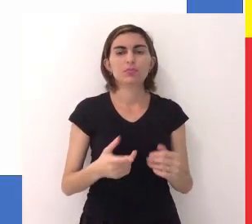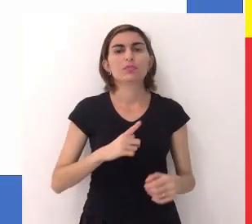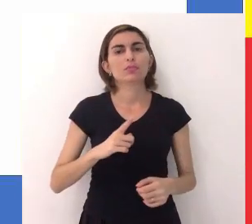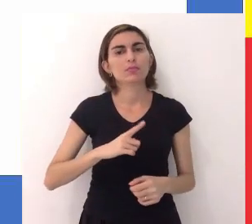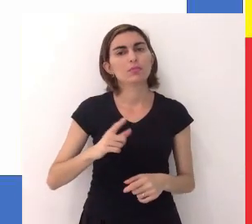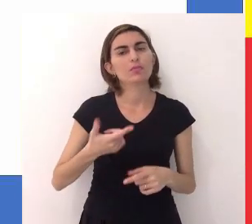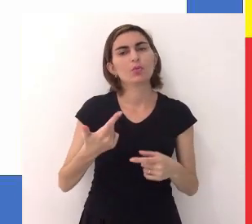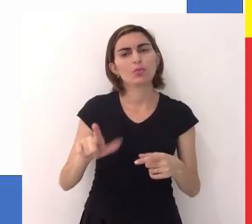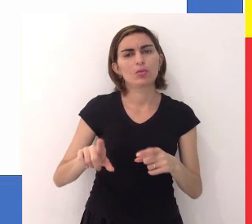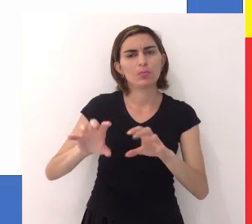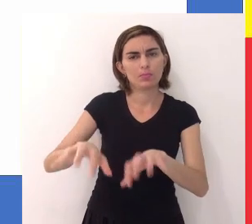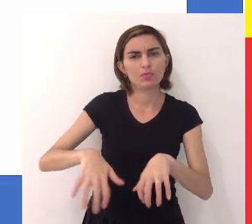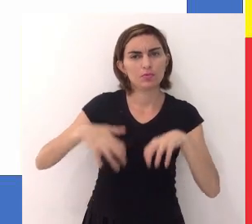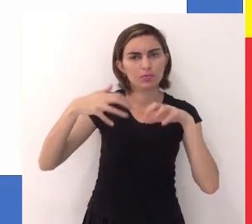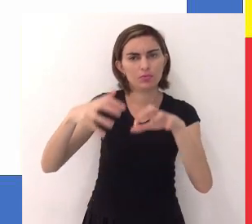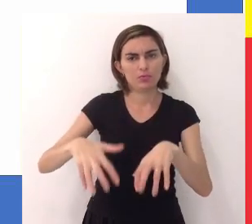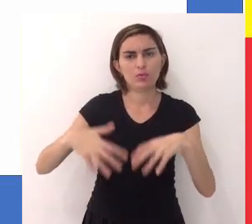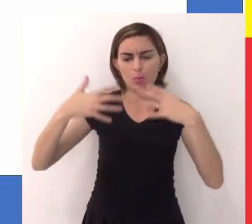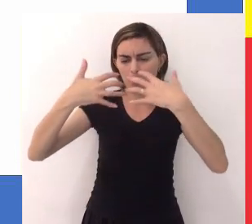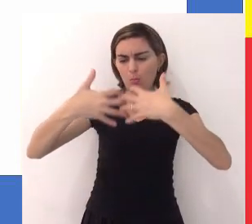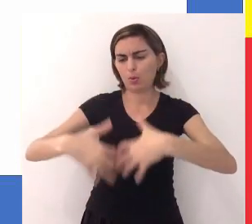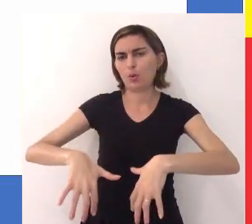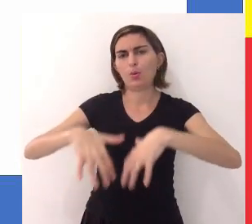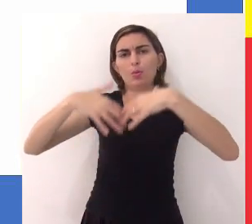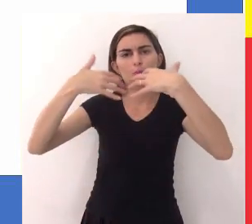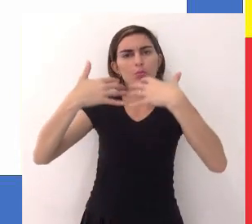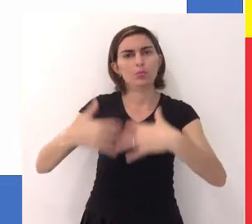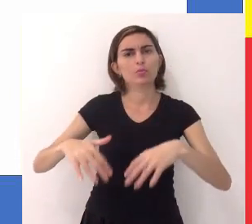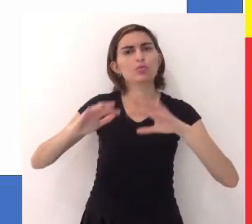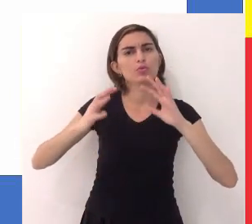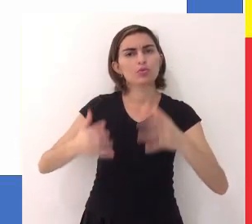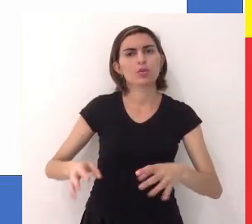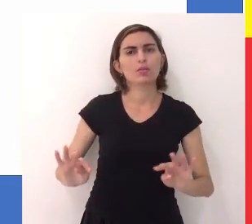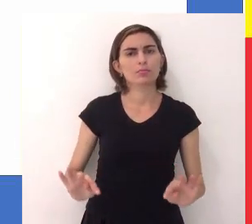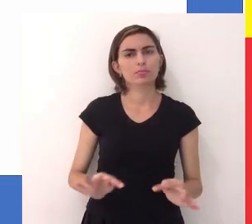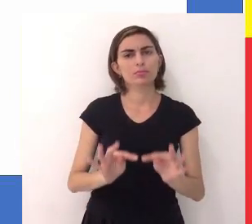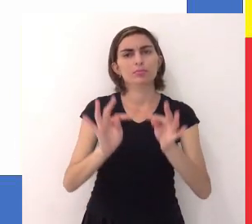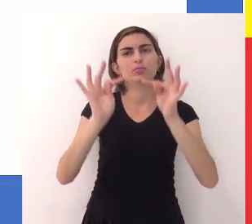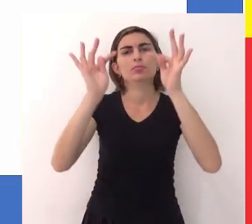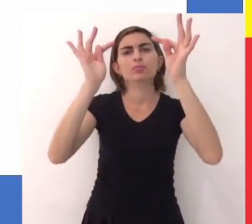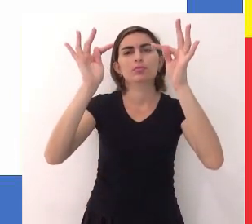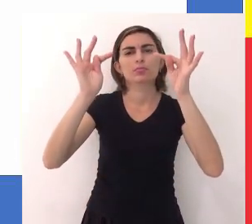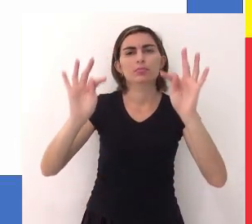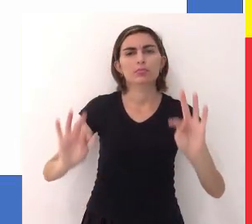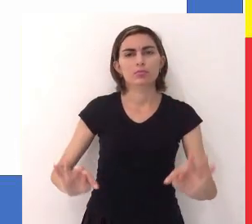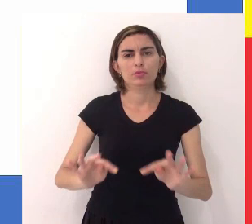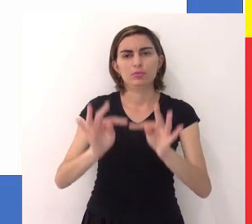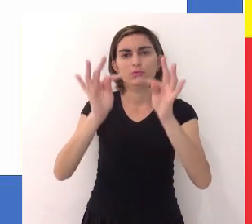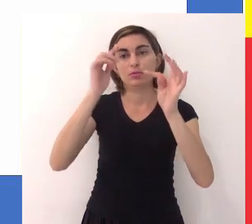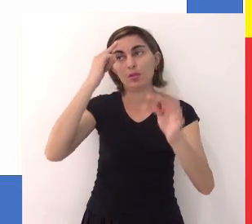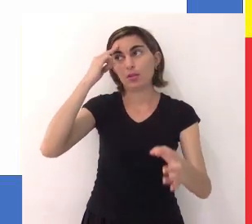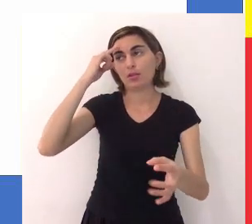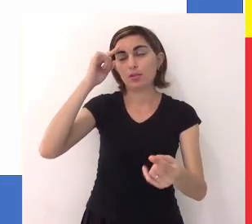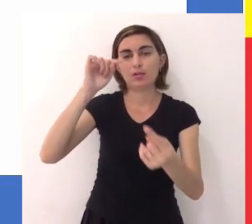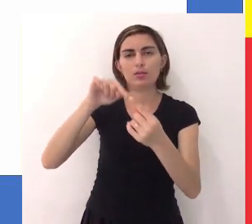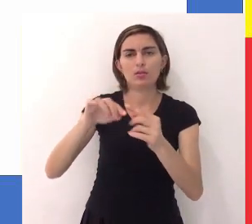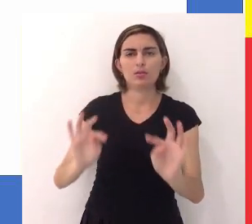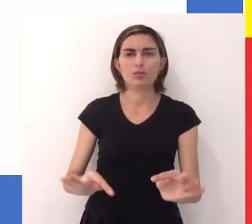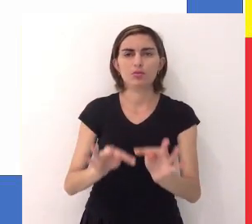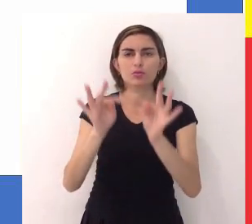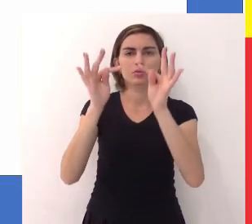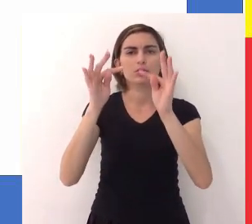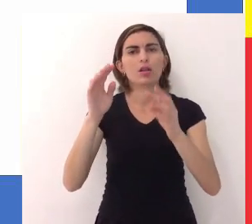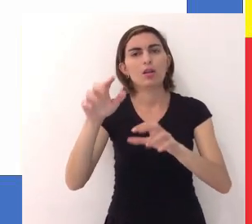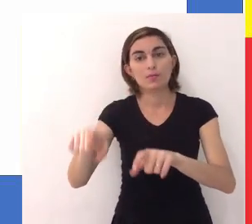um recurso, né, de máquinas já usando a tecnologia, né, a técnica com a lógica que vira